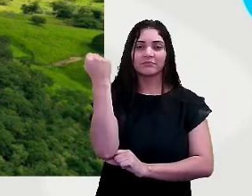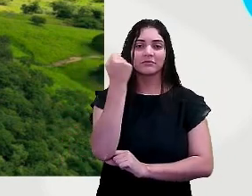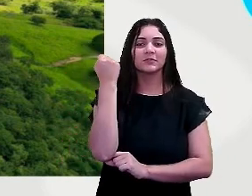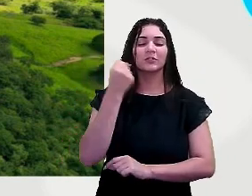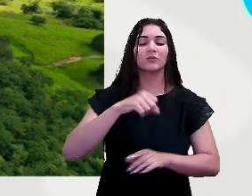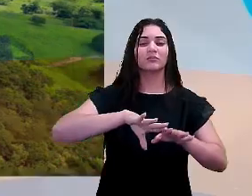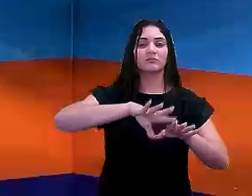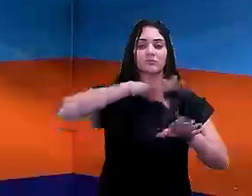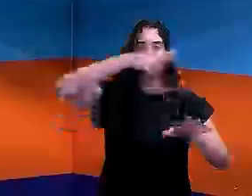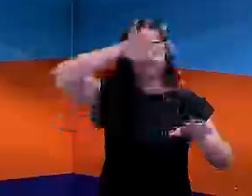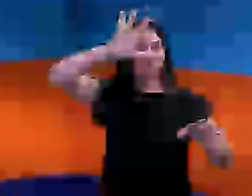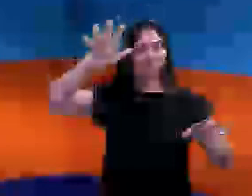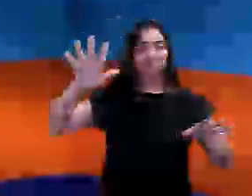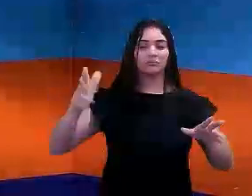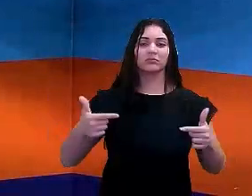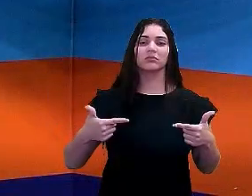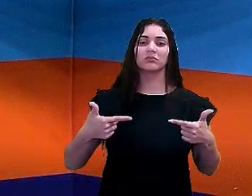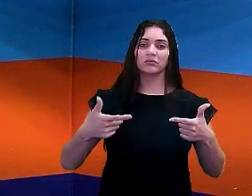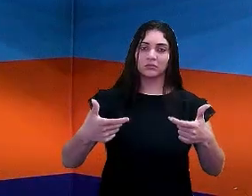isso? Em